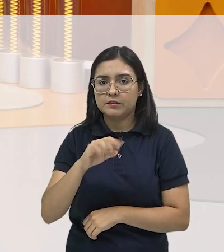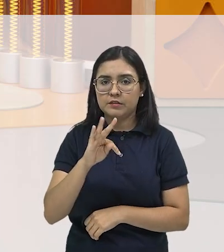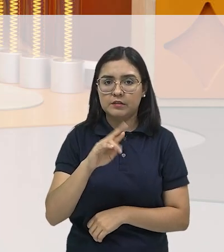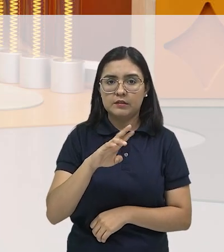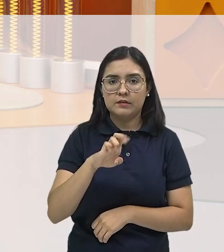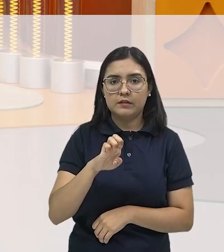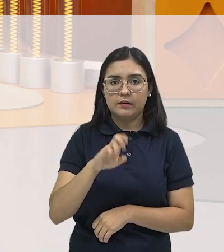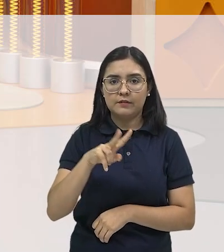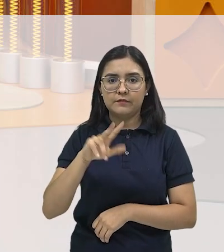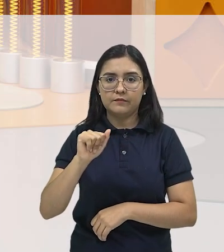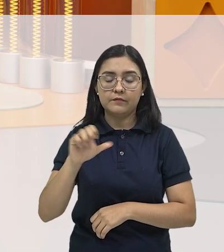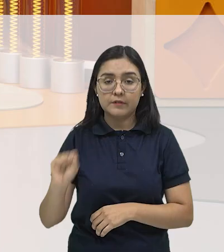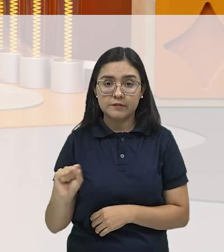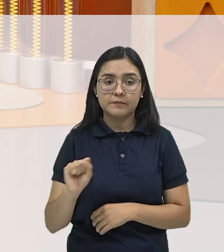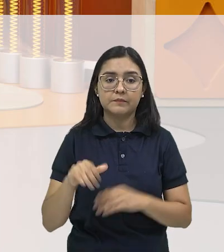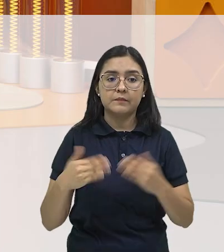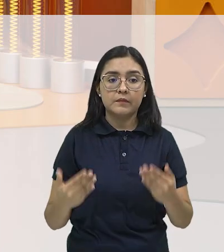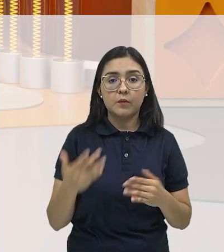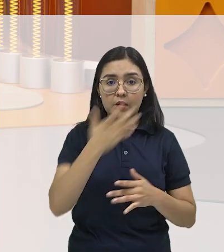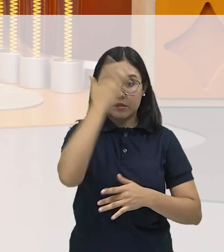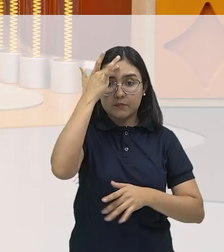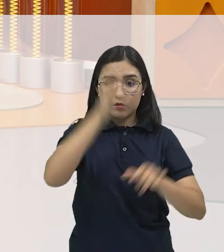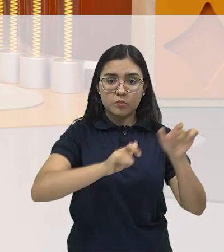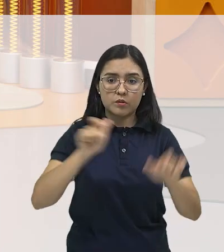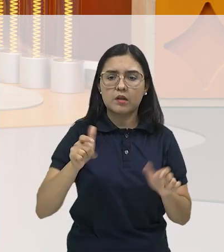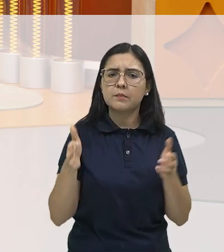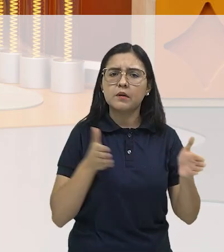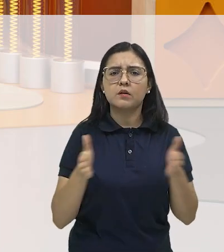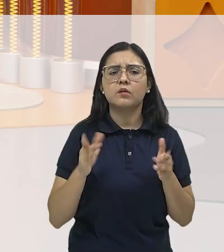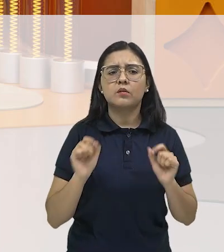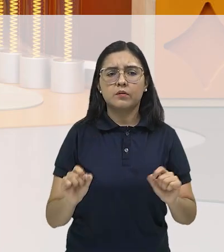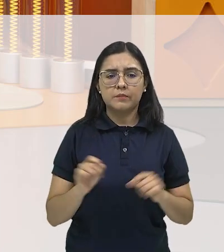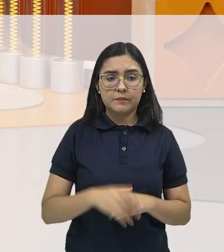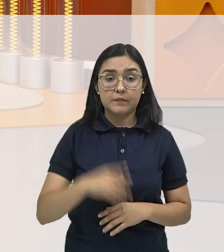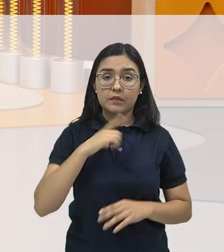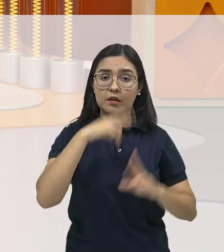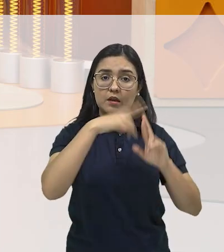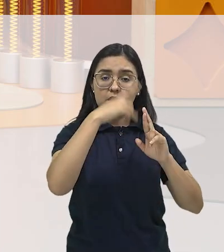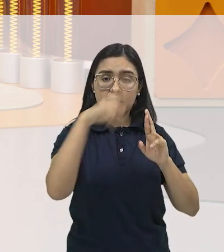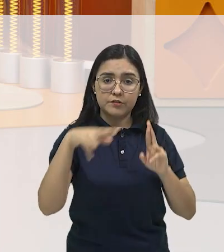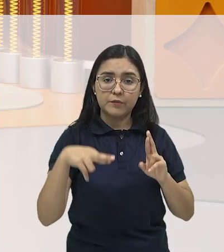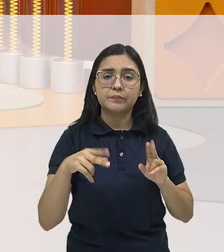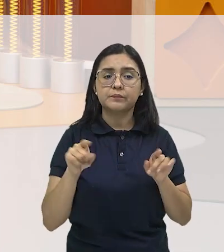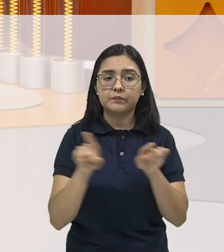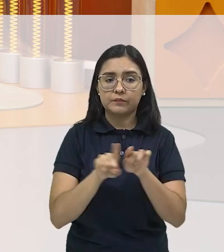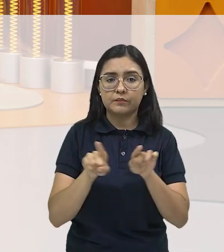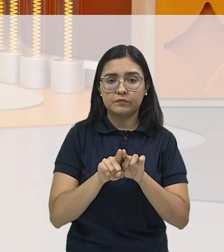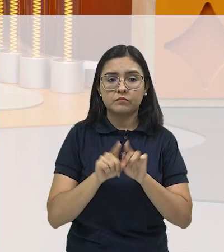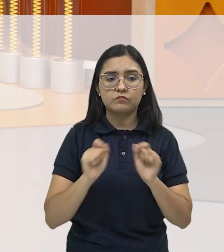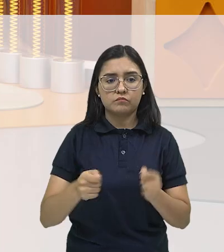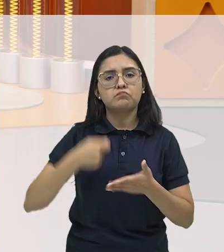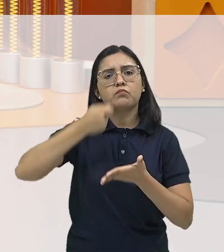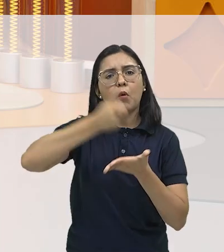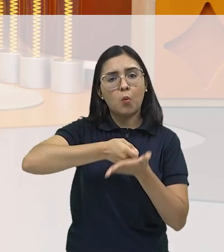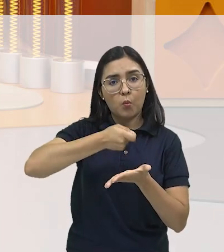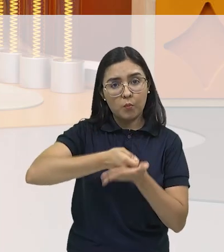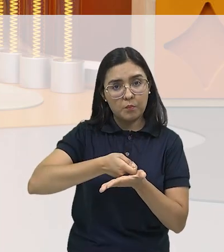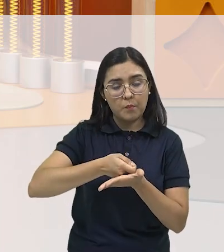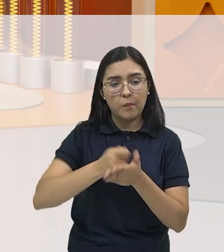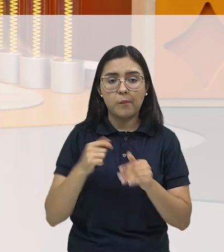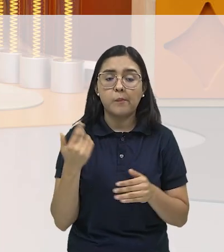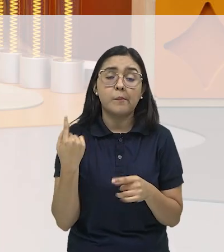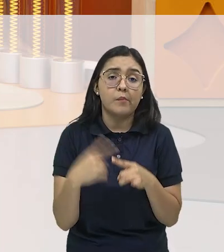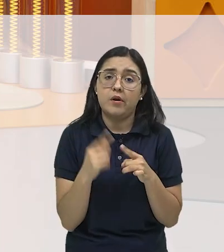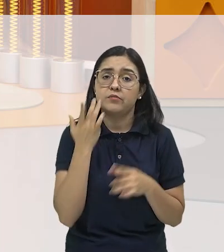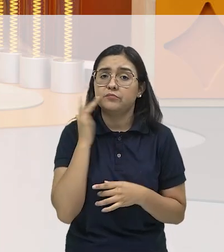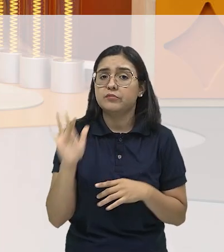era regida quase que exclusivamente pelo que a religião ditava. Até porque eles não